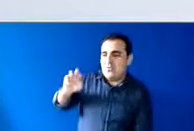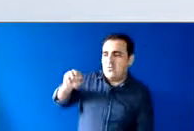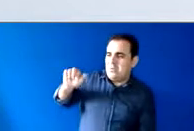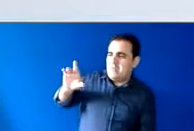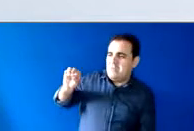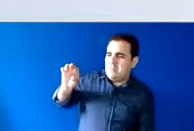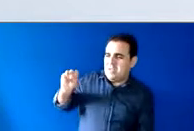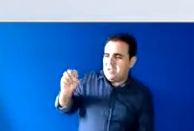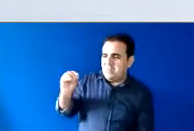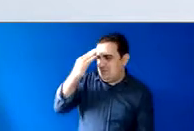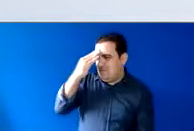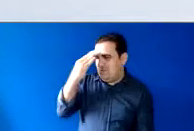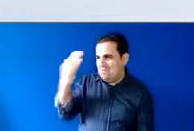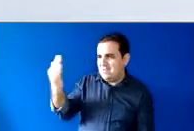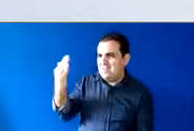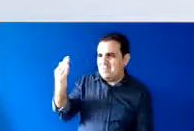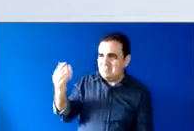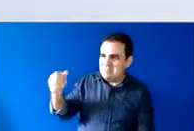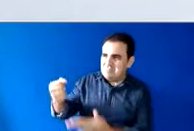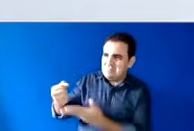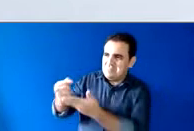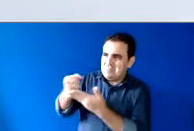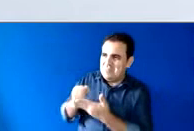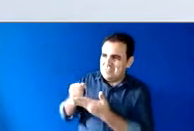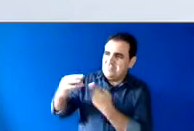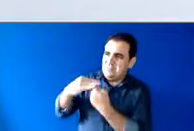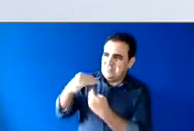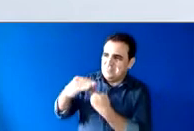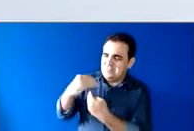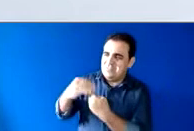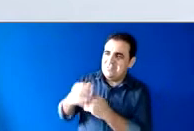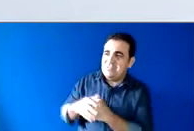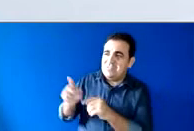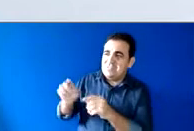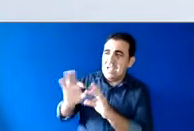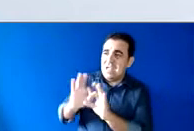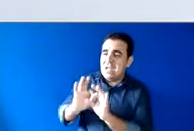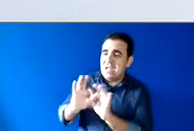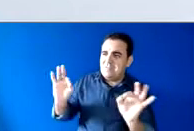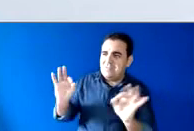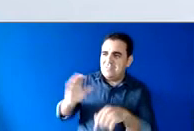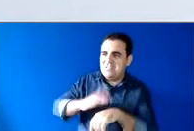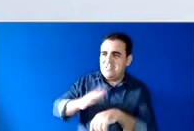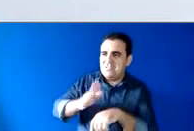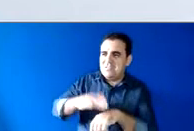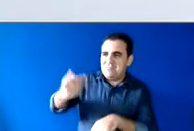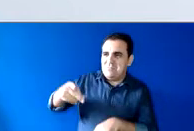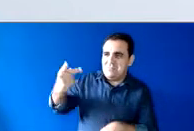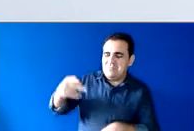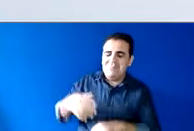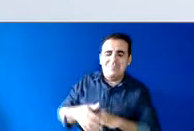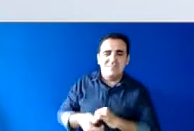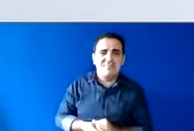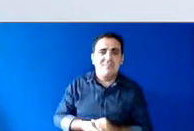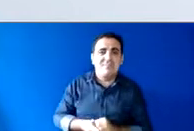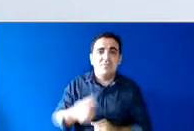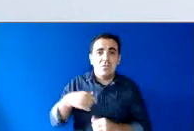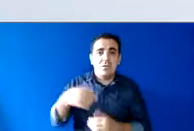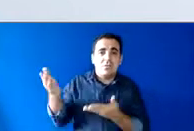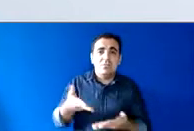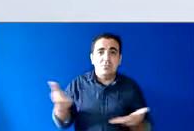obrigada pela sua contribuição, por abrilhantar o nosso momento agora. E nós